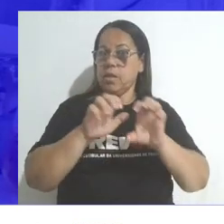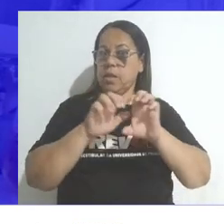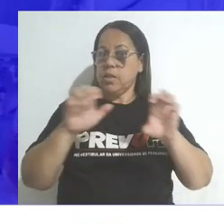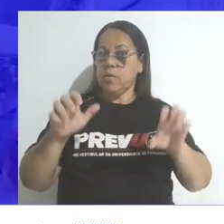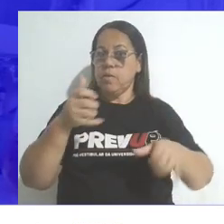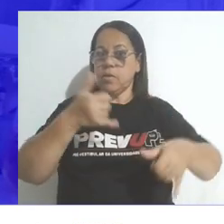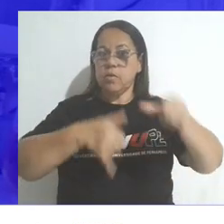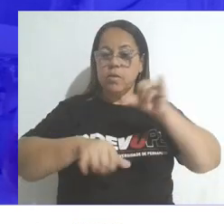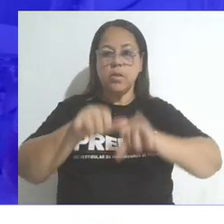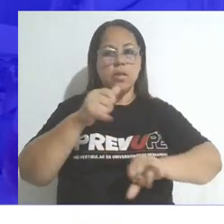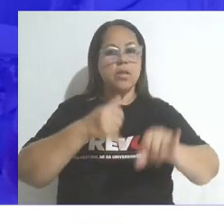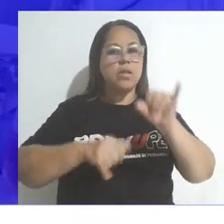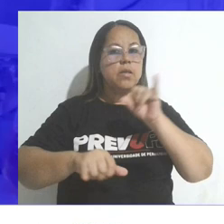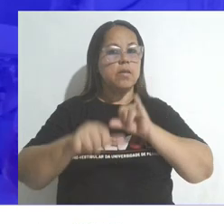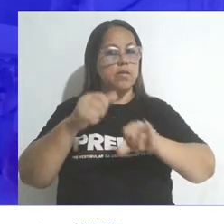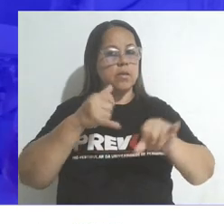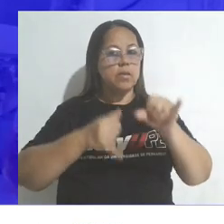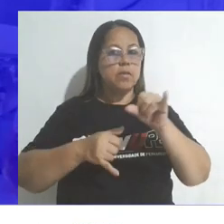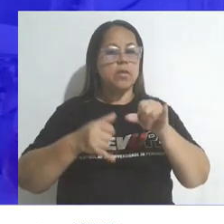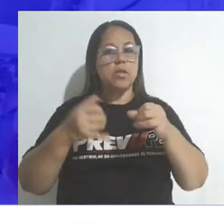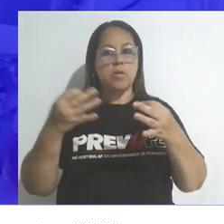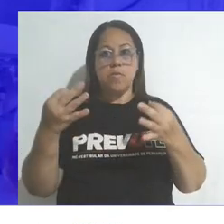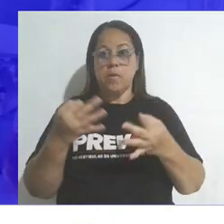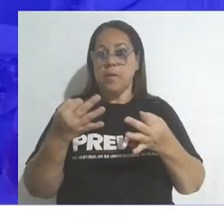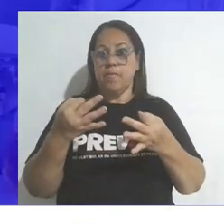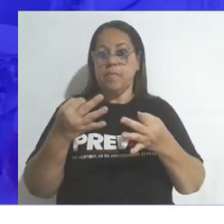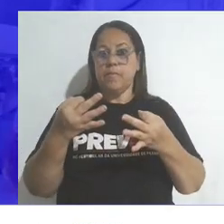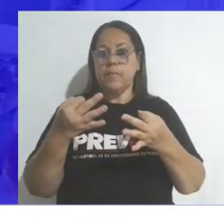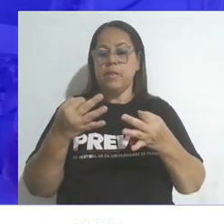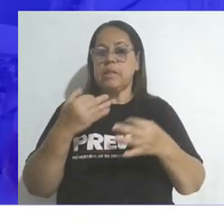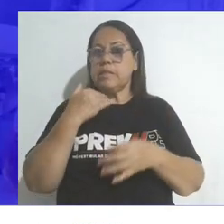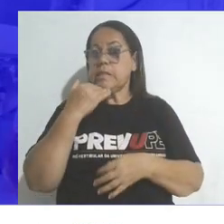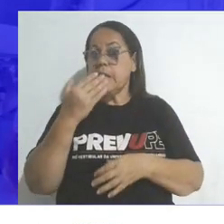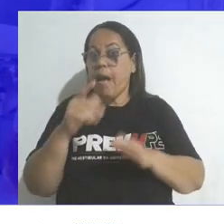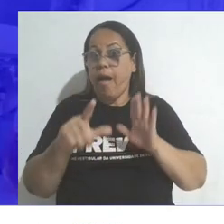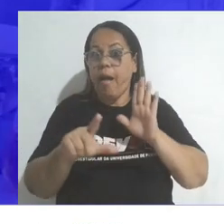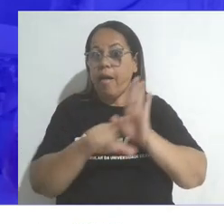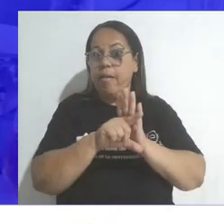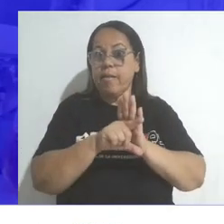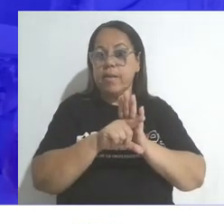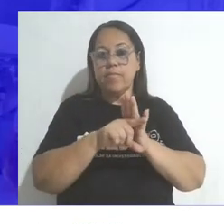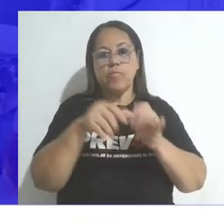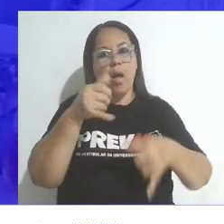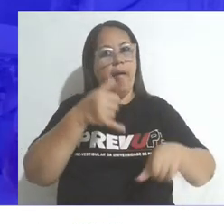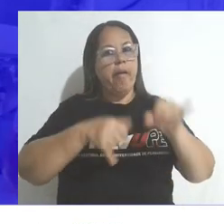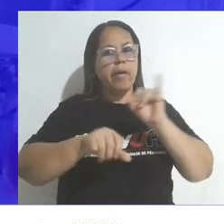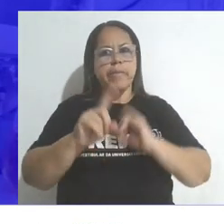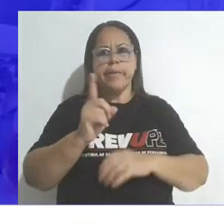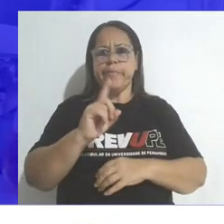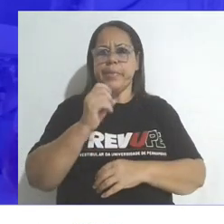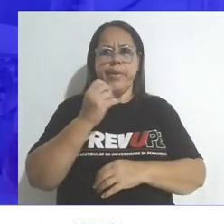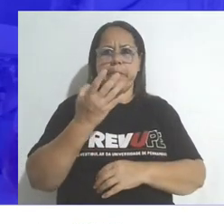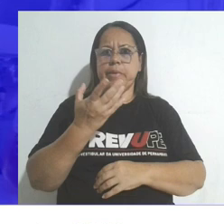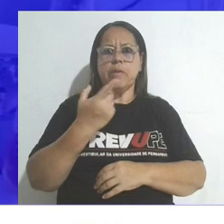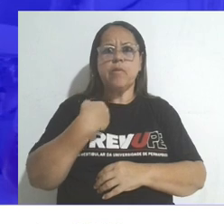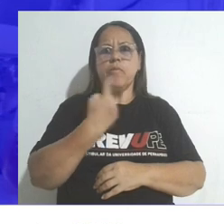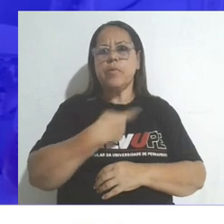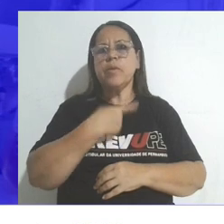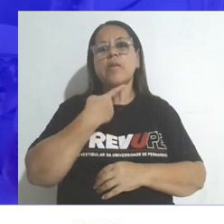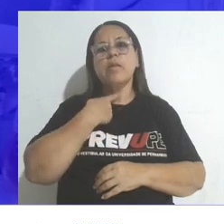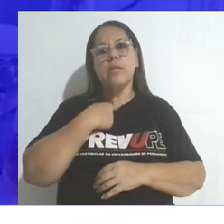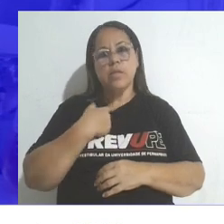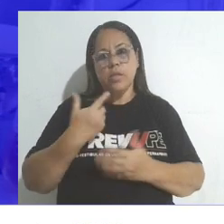equações químicas sejam precisas e previsíveis. Sem essa lei, a química não funcionaria como